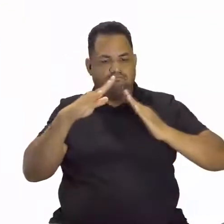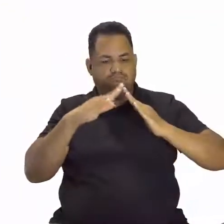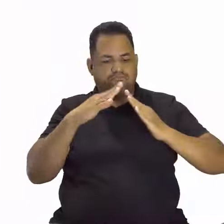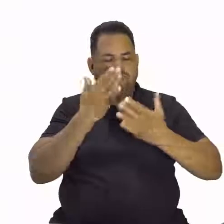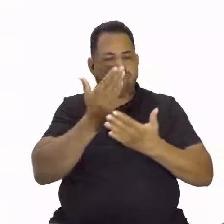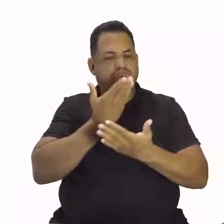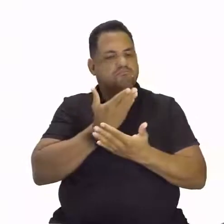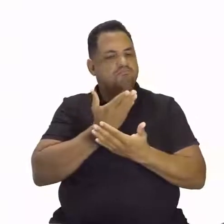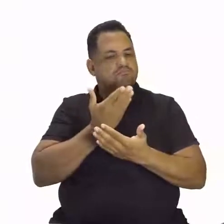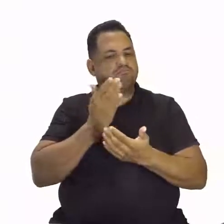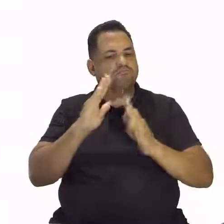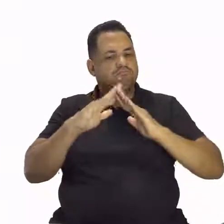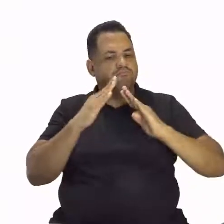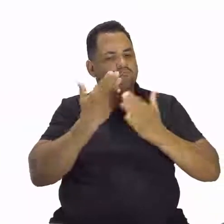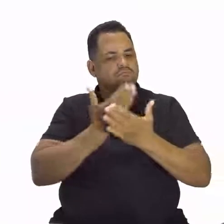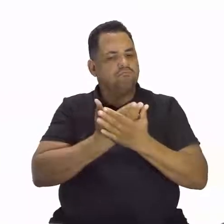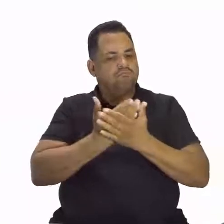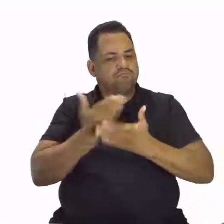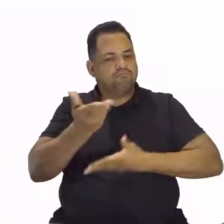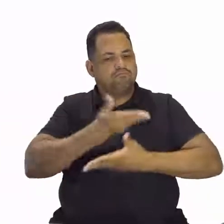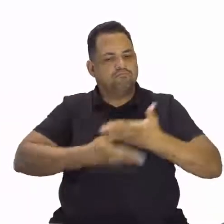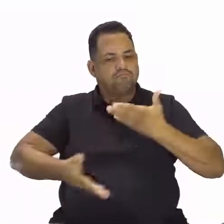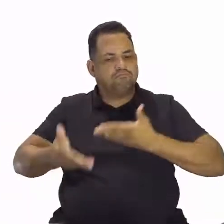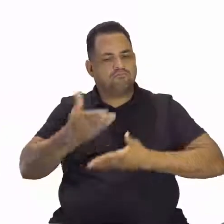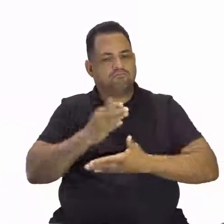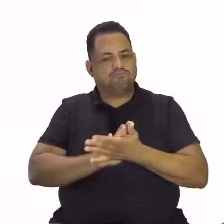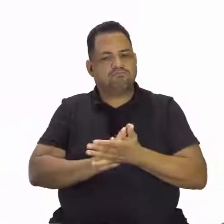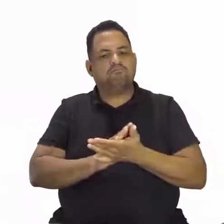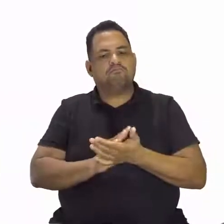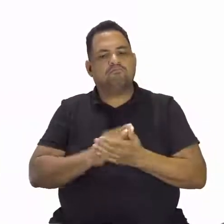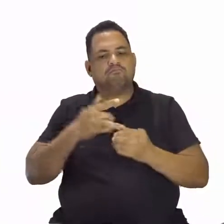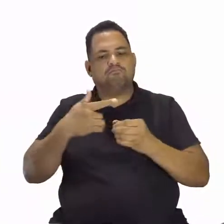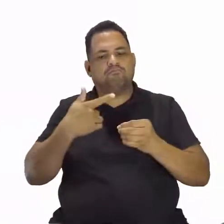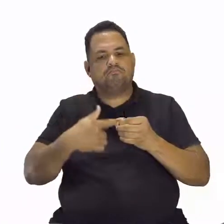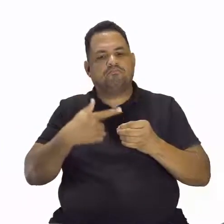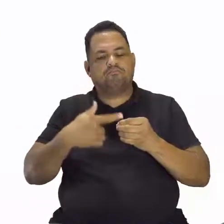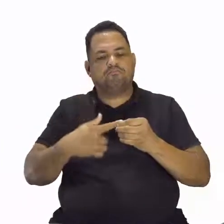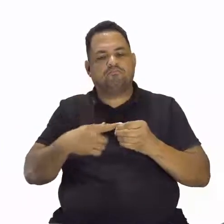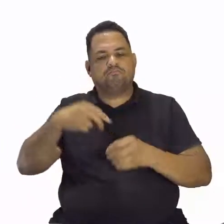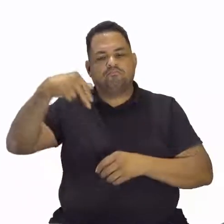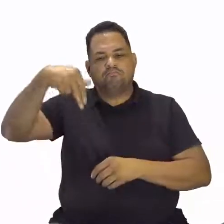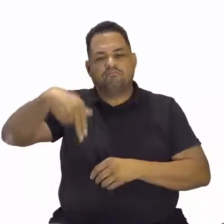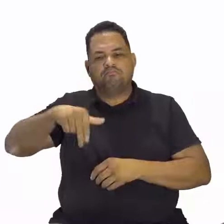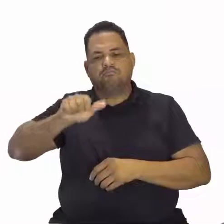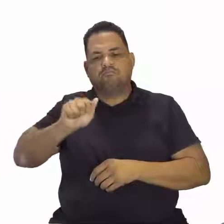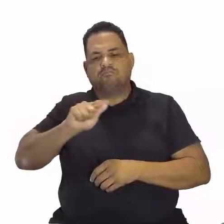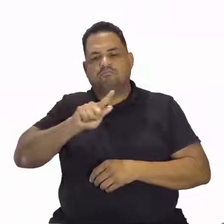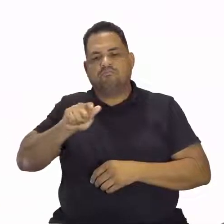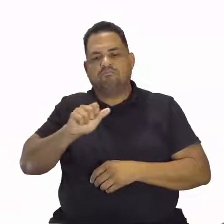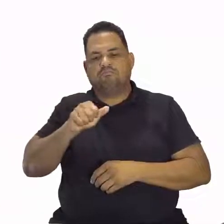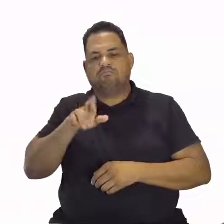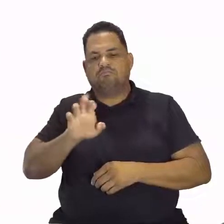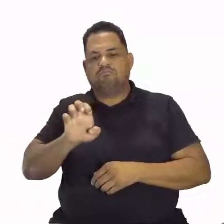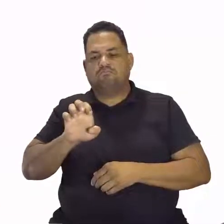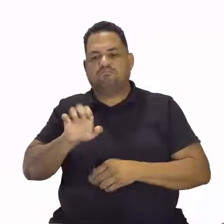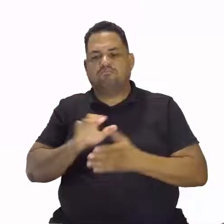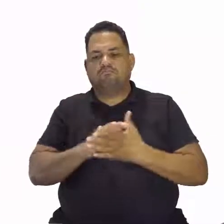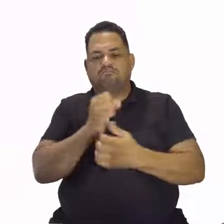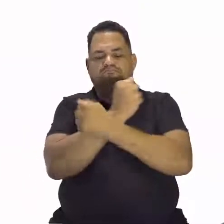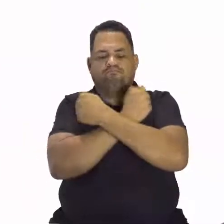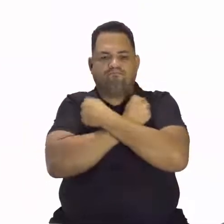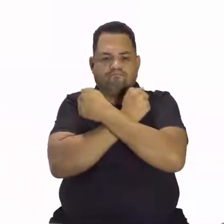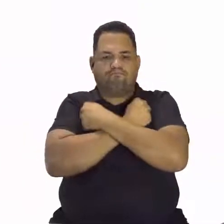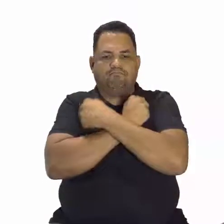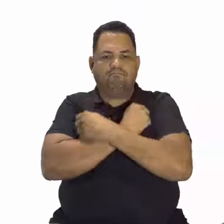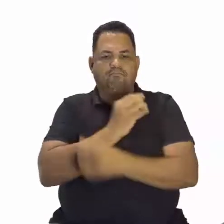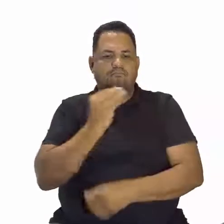na verdade, aí em Nazaré. Mandar um beijão para todos vocês, um abraço bem apertado. Essa